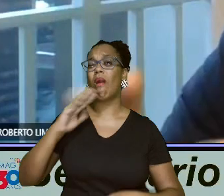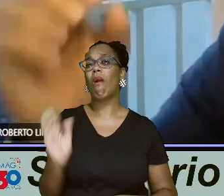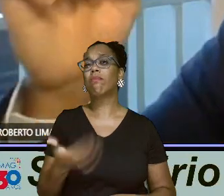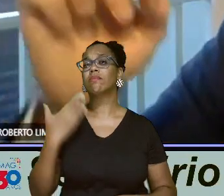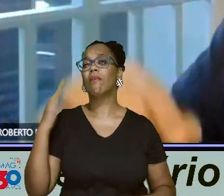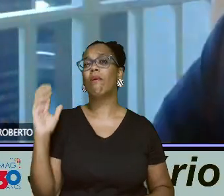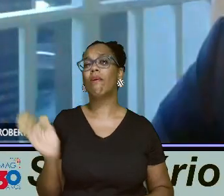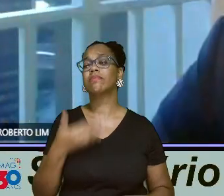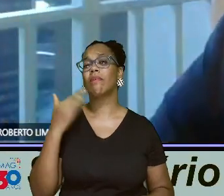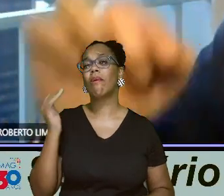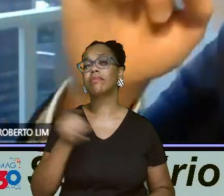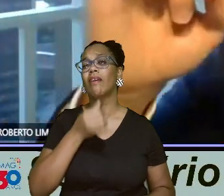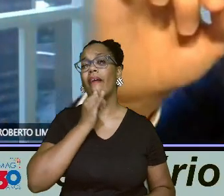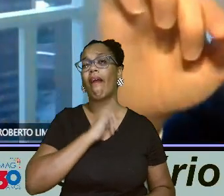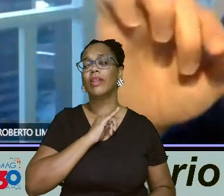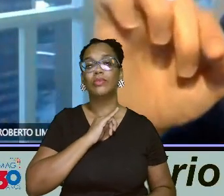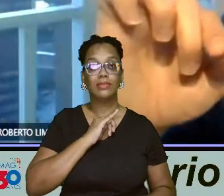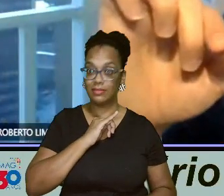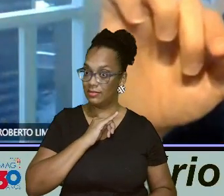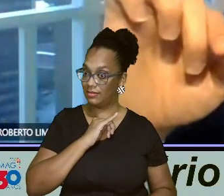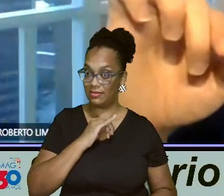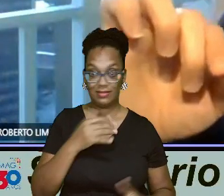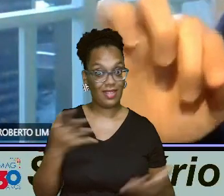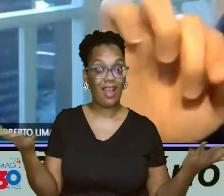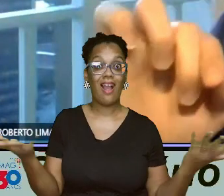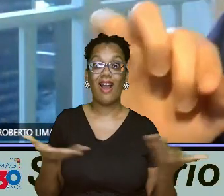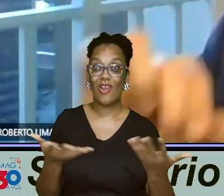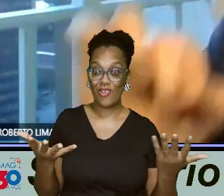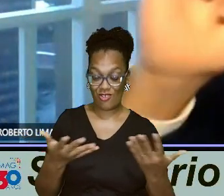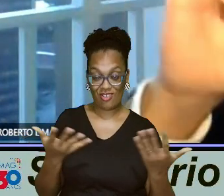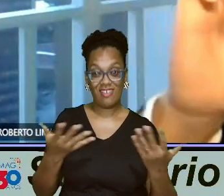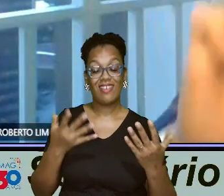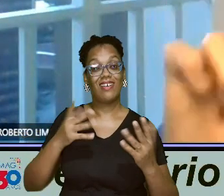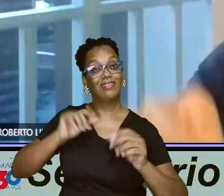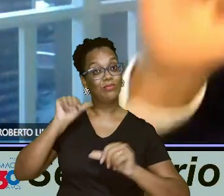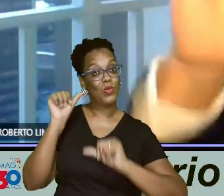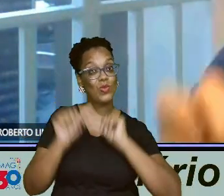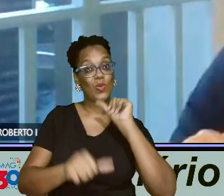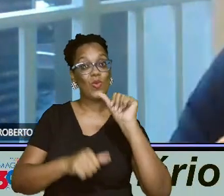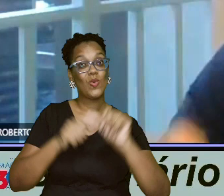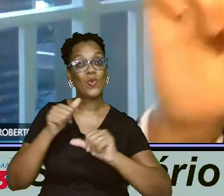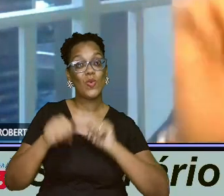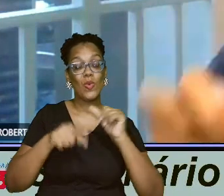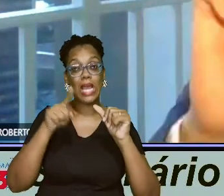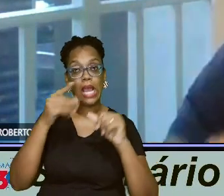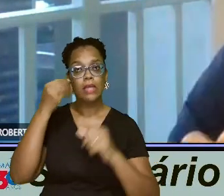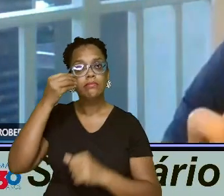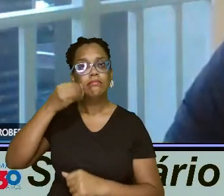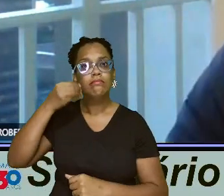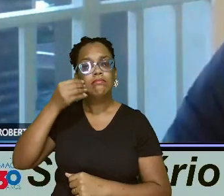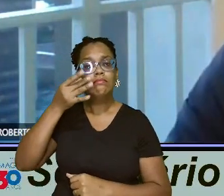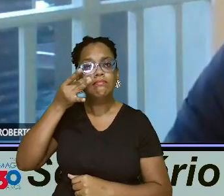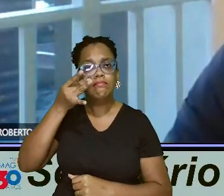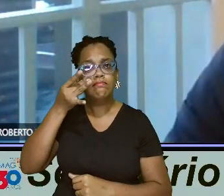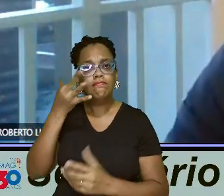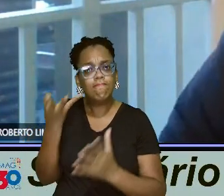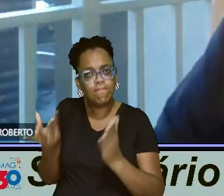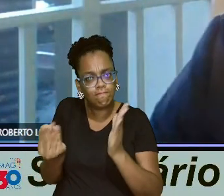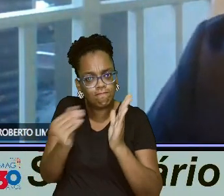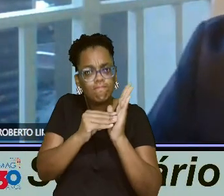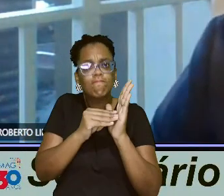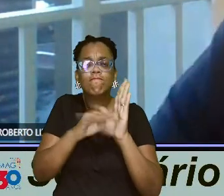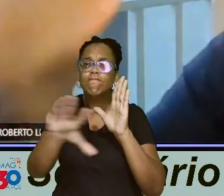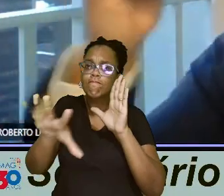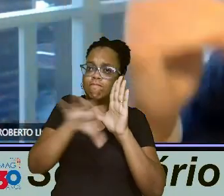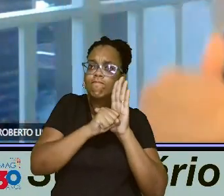dictum. Não, agora essas pesquisas empíricas são utilizadas como ratio decidente dos